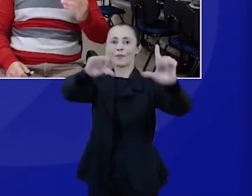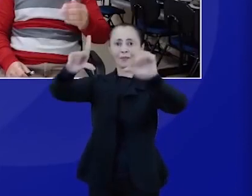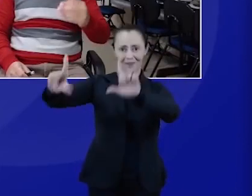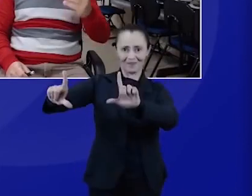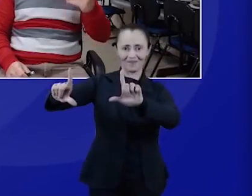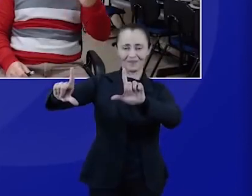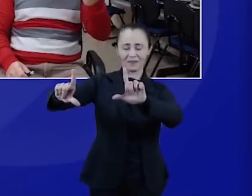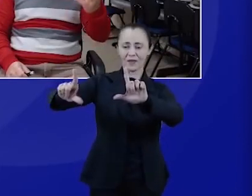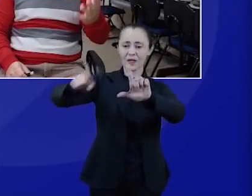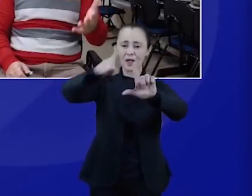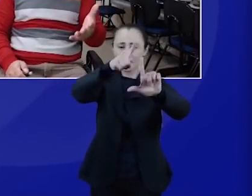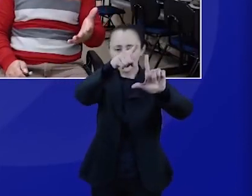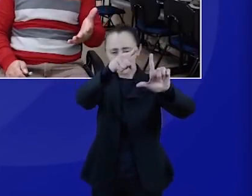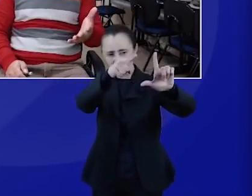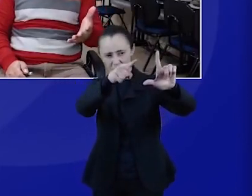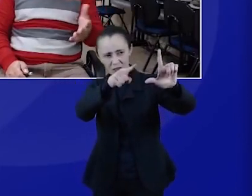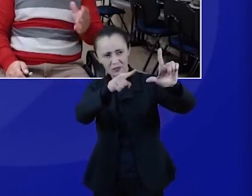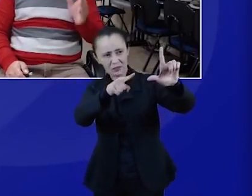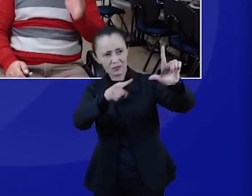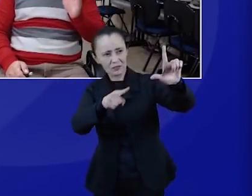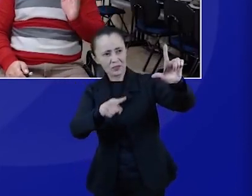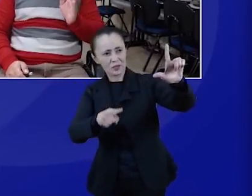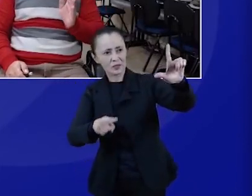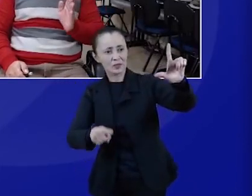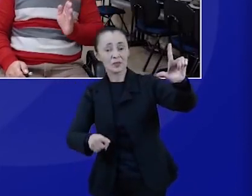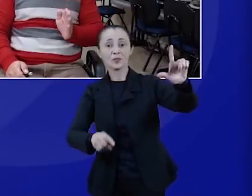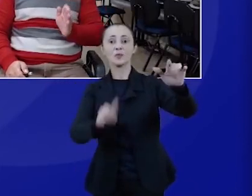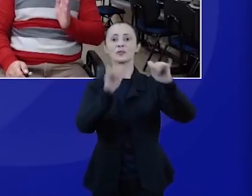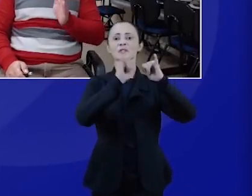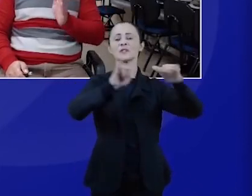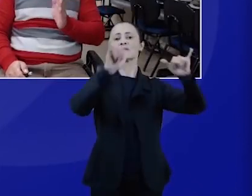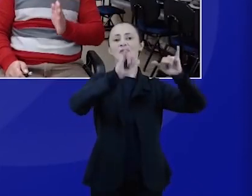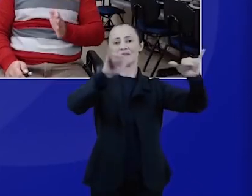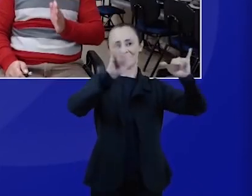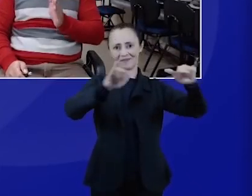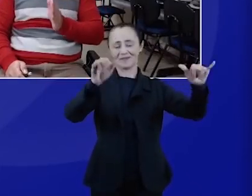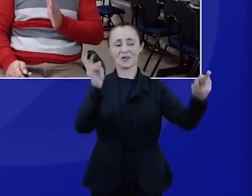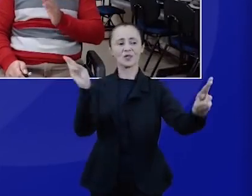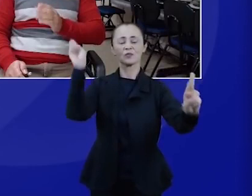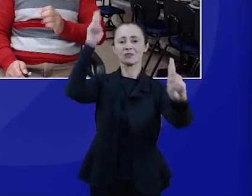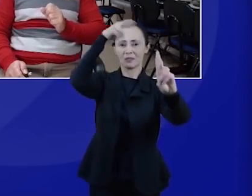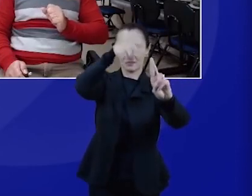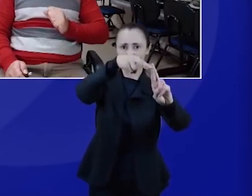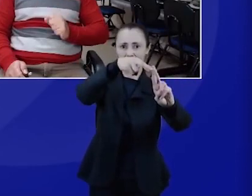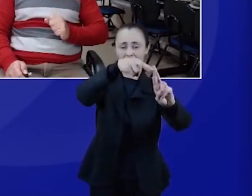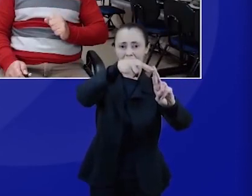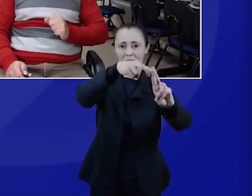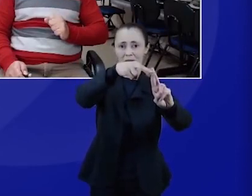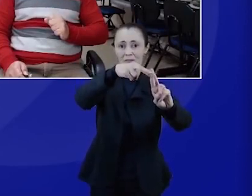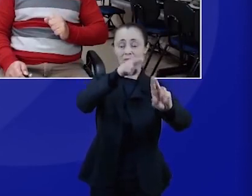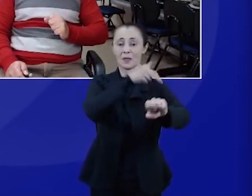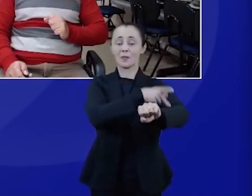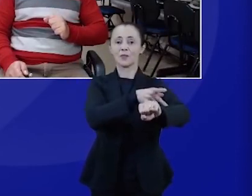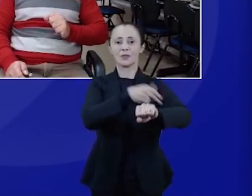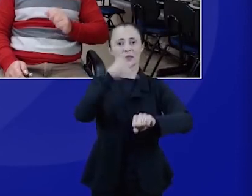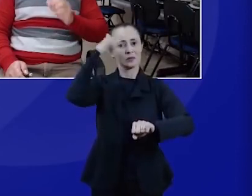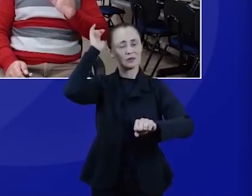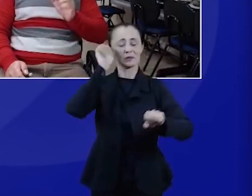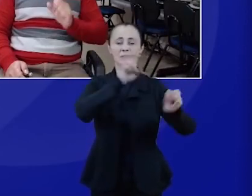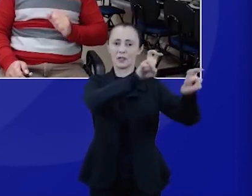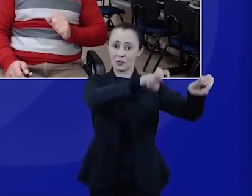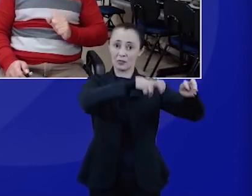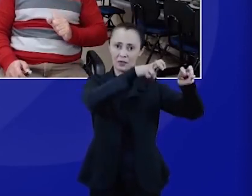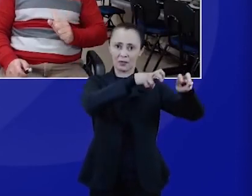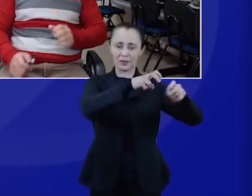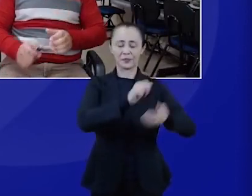tem todas as informações dos referenciais para uma política de educação do campo.